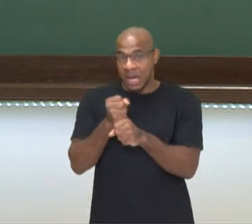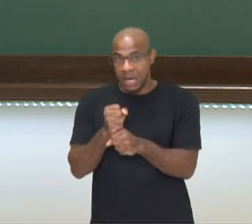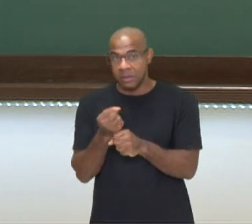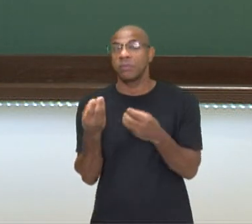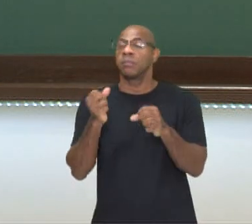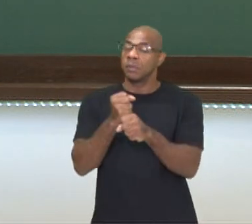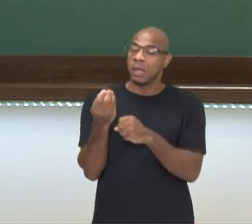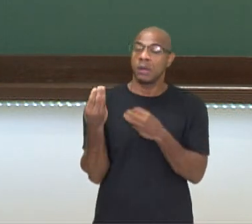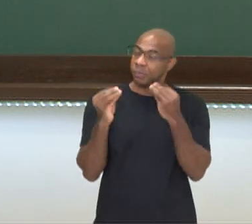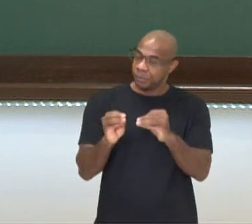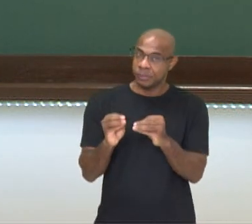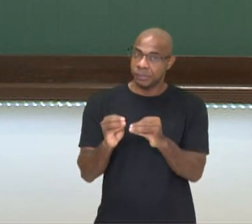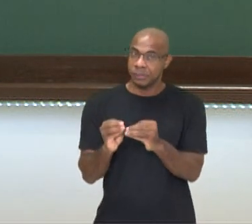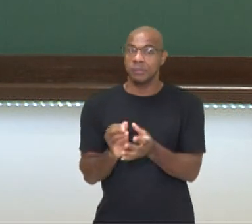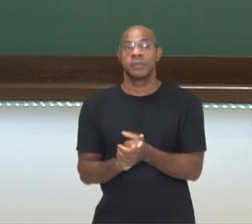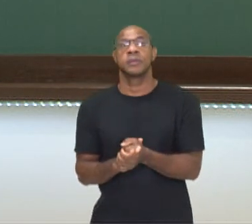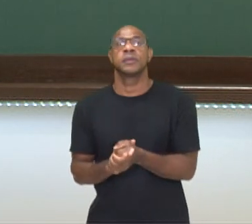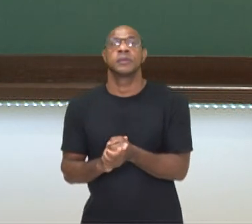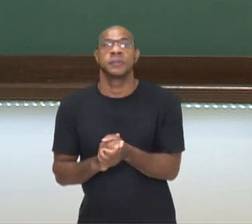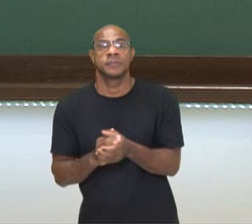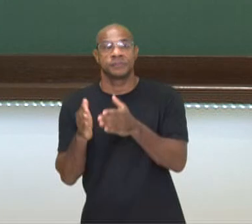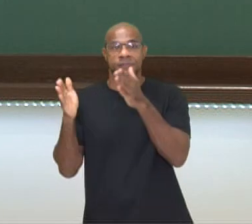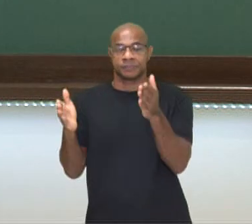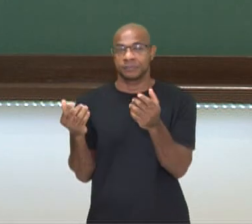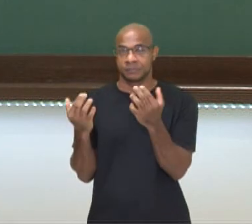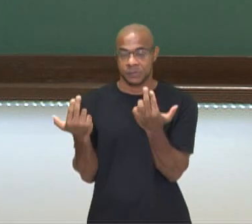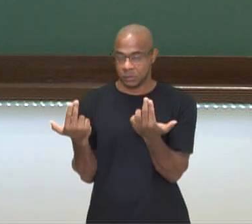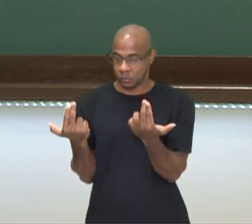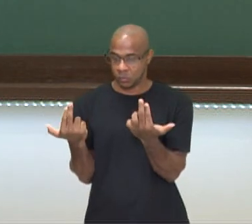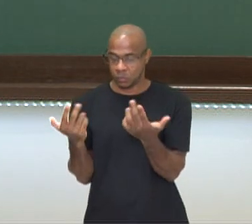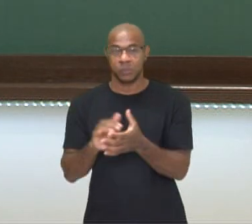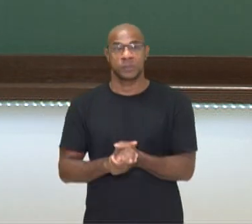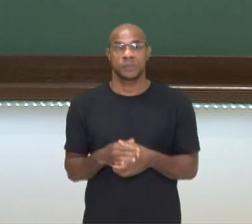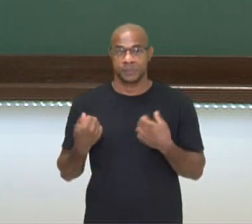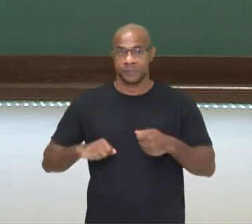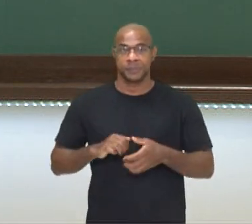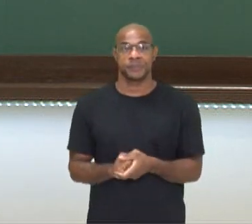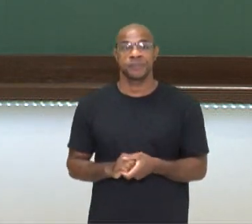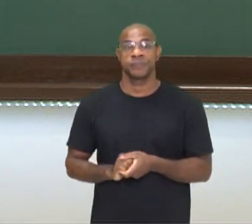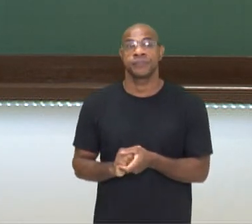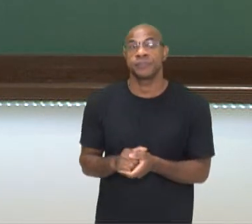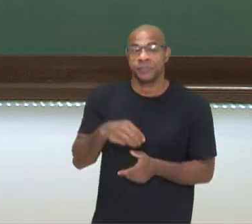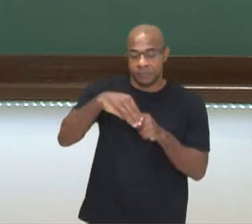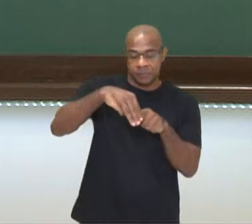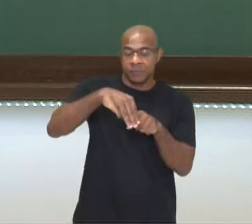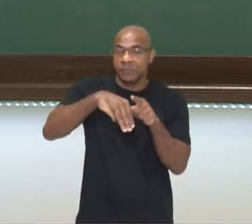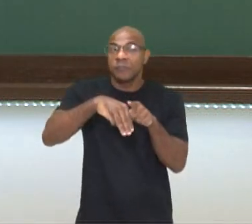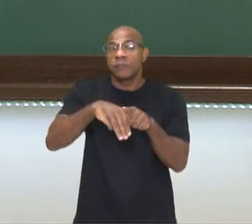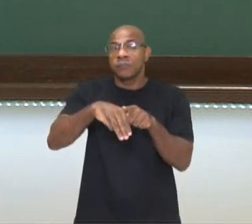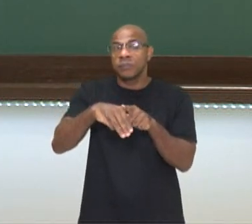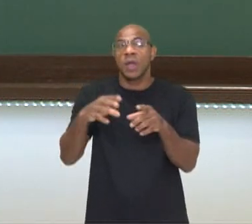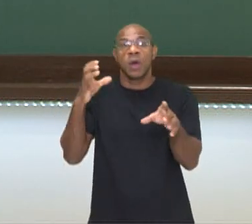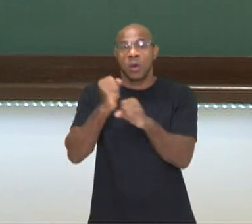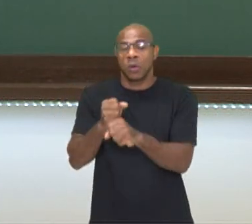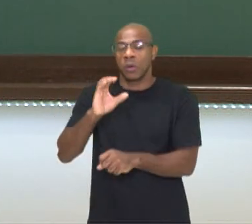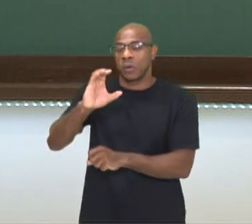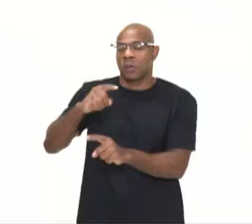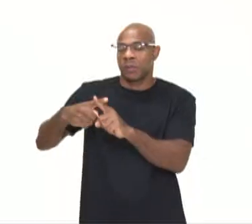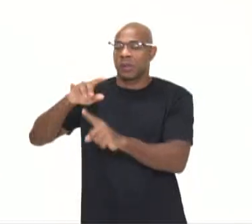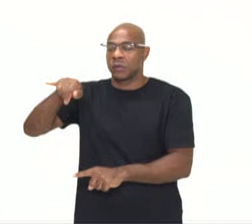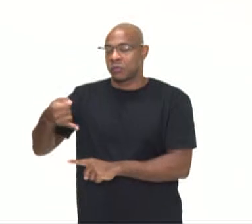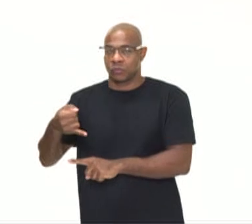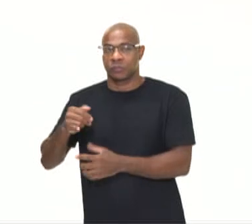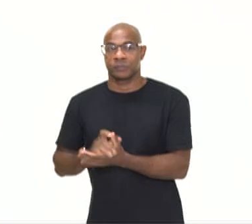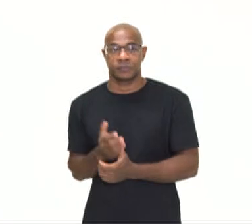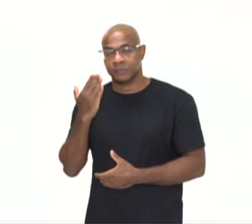Então, tem que estar na mesma unidade, essas duas unidades aqui tem que se conversar. E o montante é a soma do capital com os juros. Então,